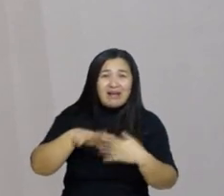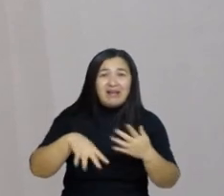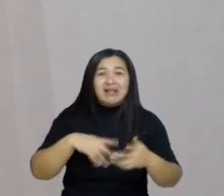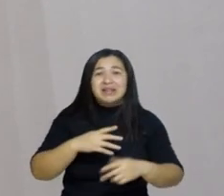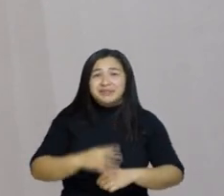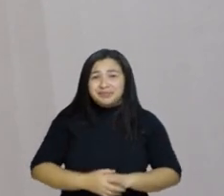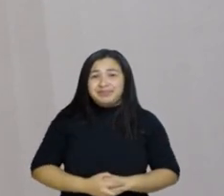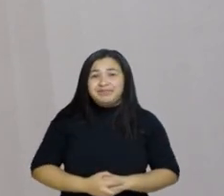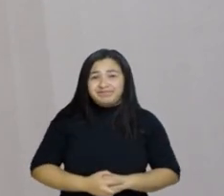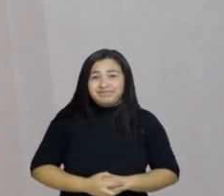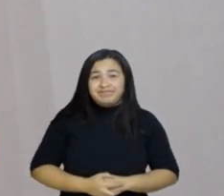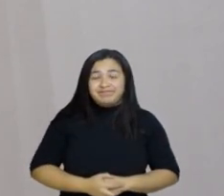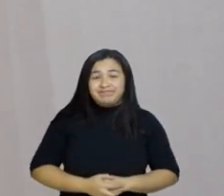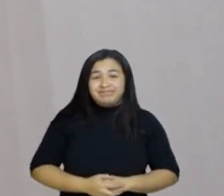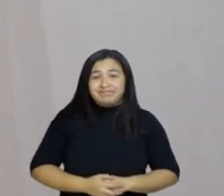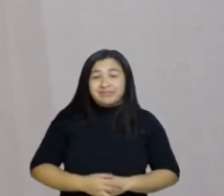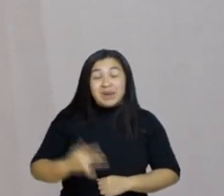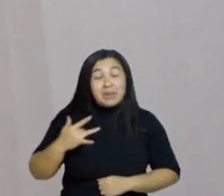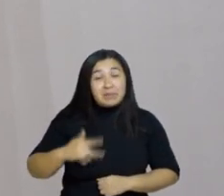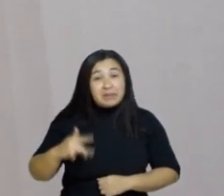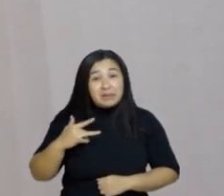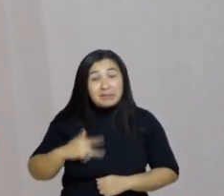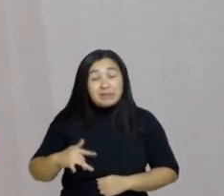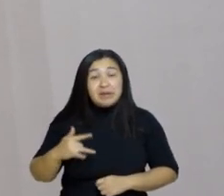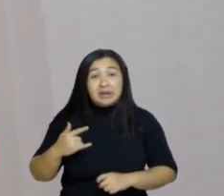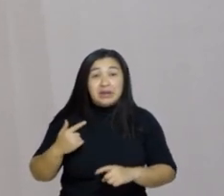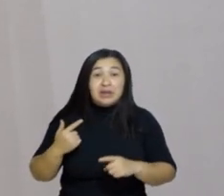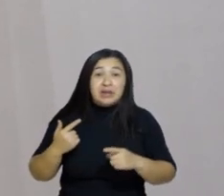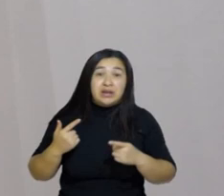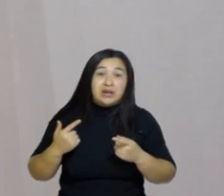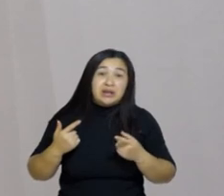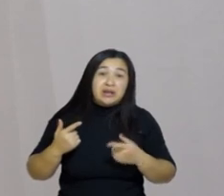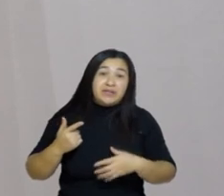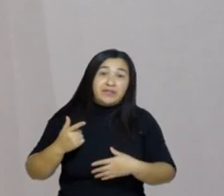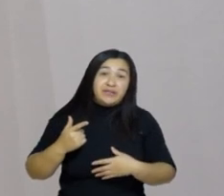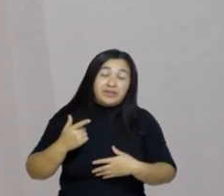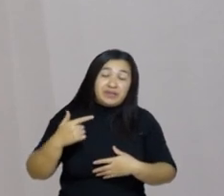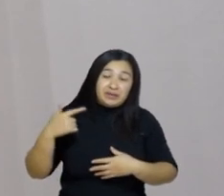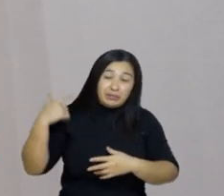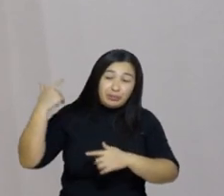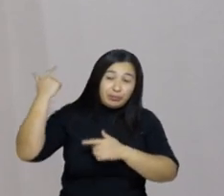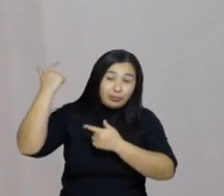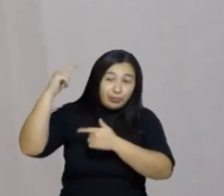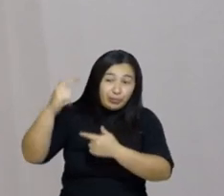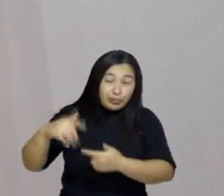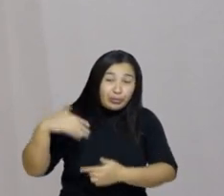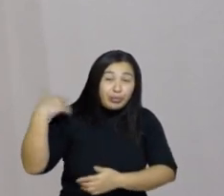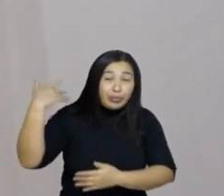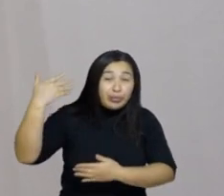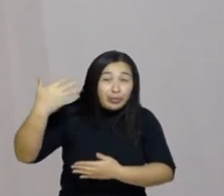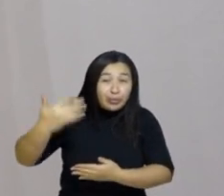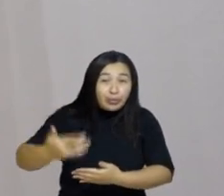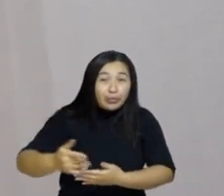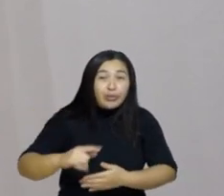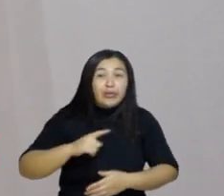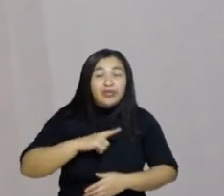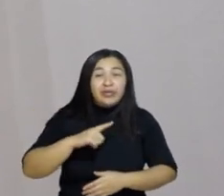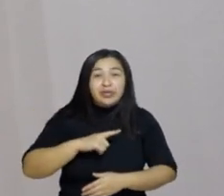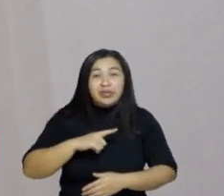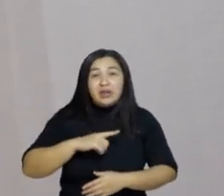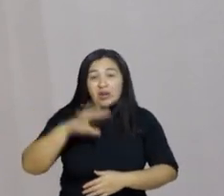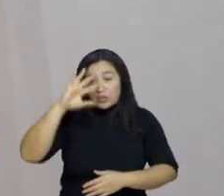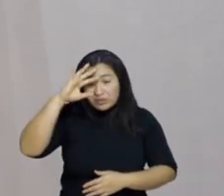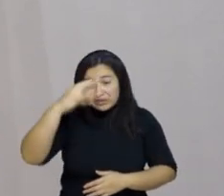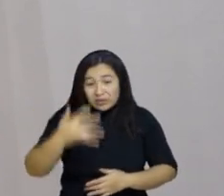muitas vezes, infelizmente, criam consequências drásticas. E essas